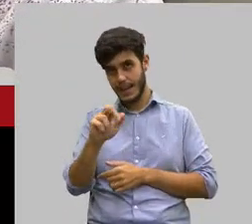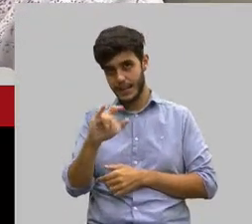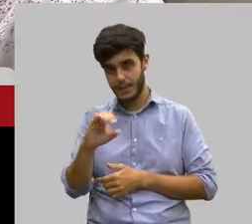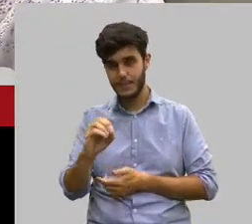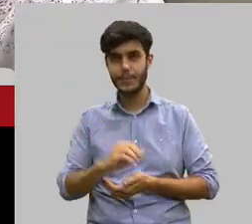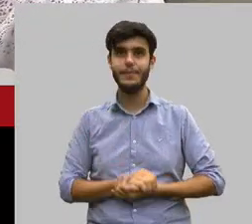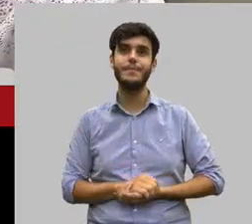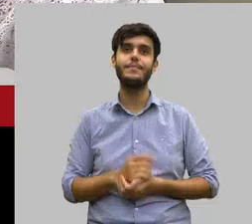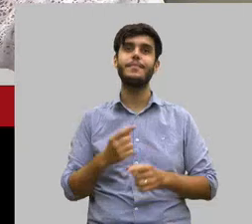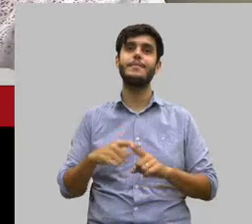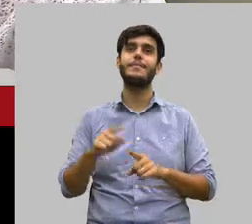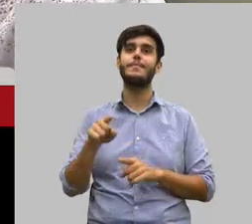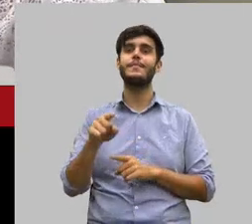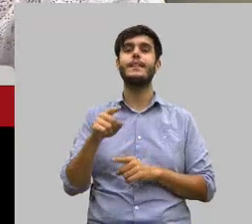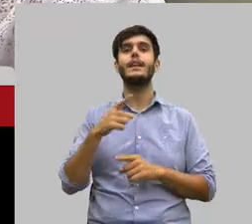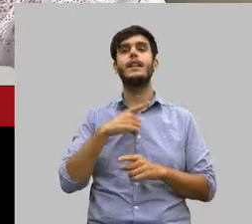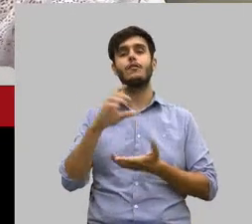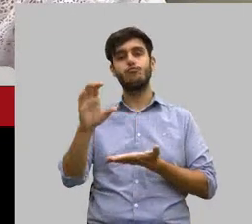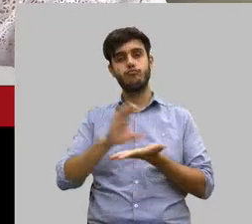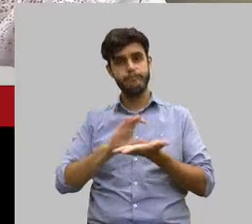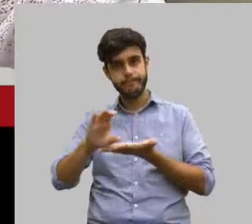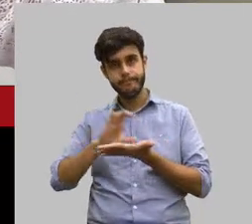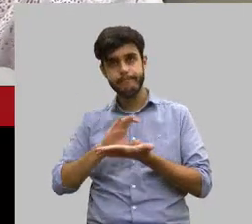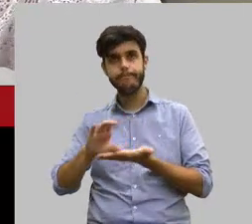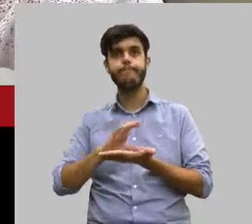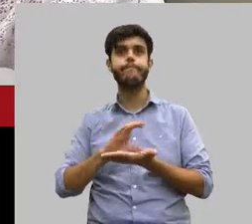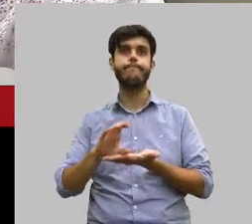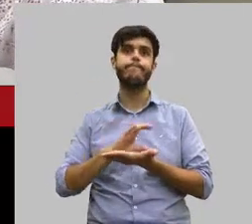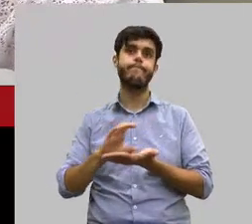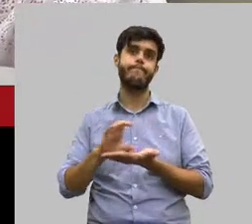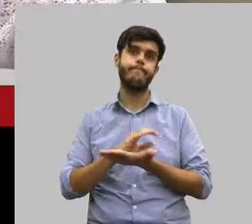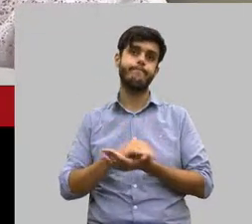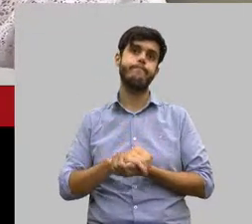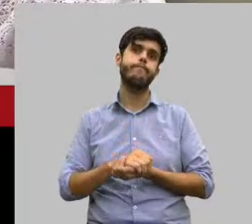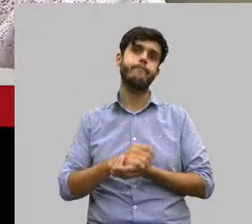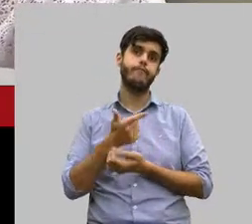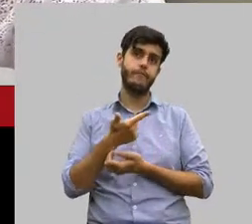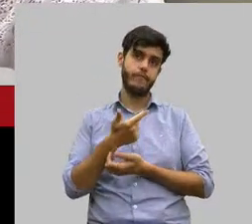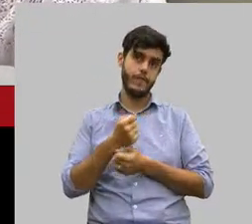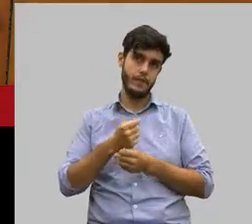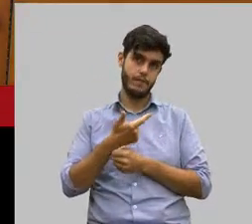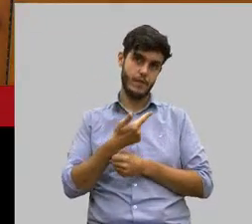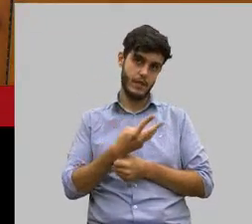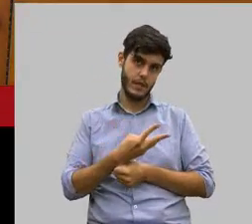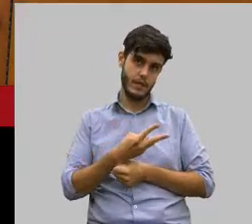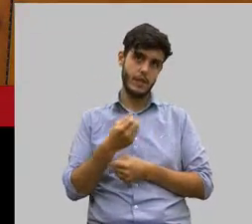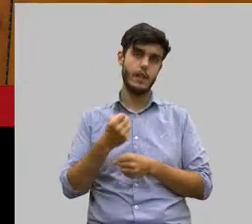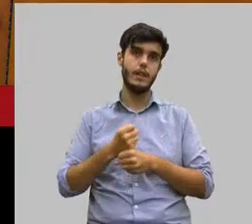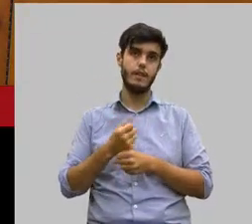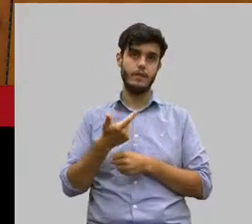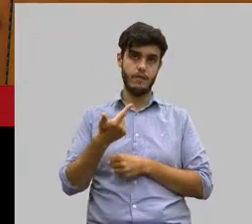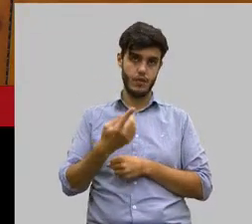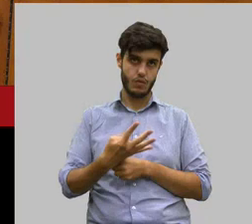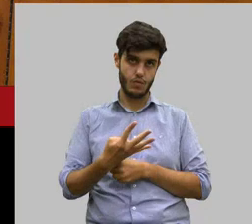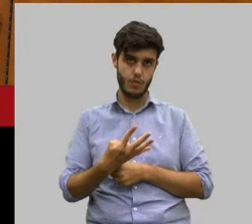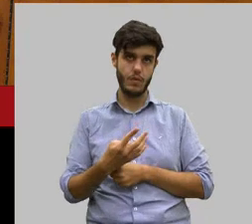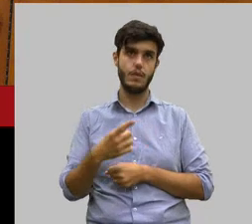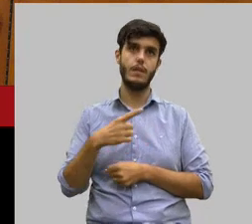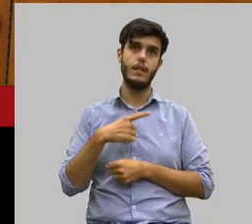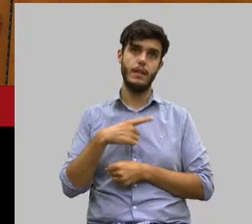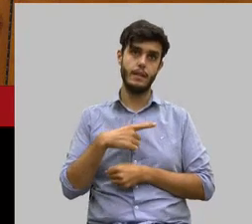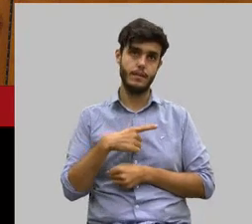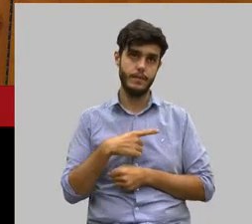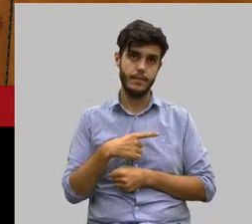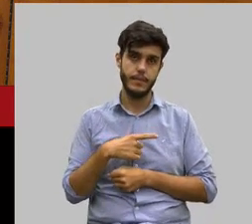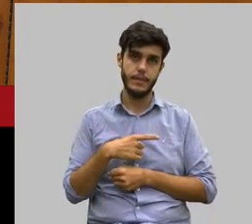mas com todas essas naturezas cer E aí eu trago oportunamente 23 2 e 24 já 24 temos